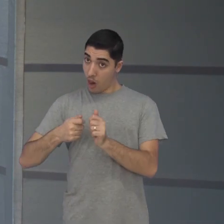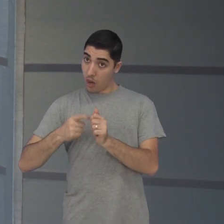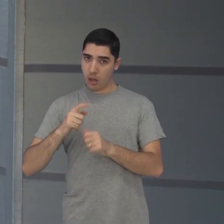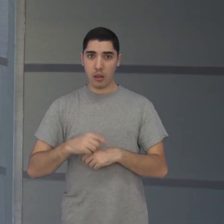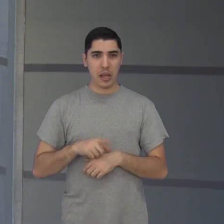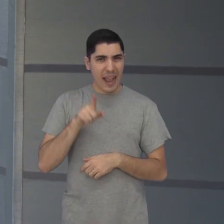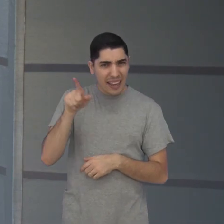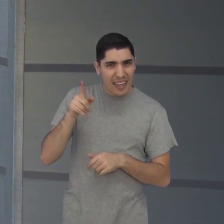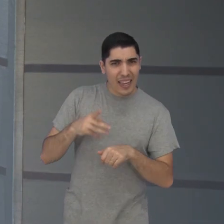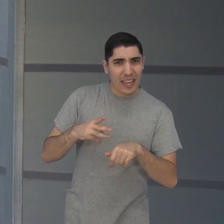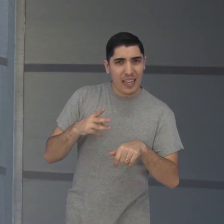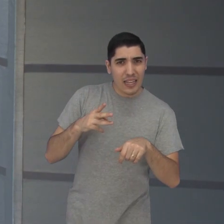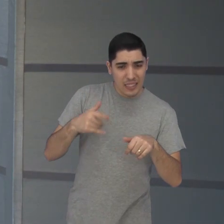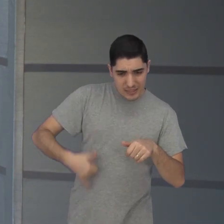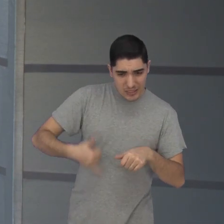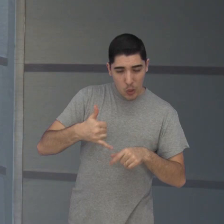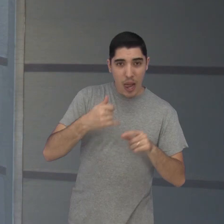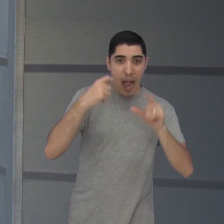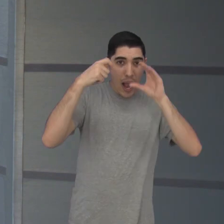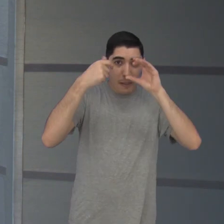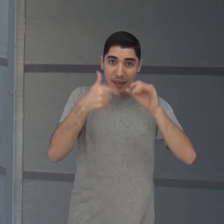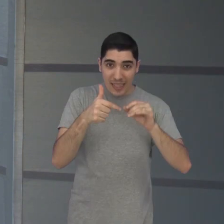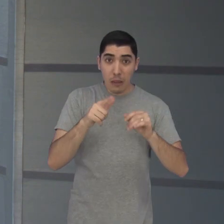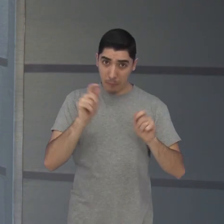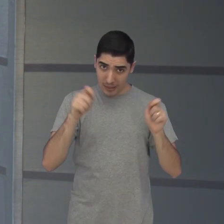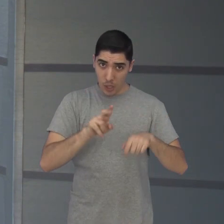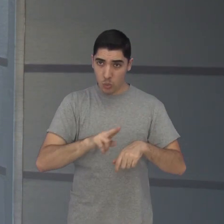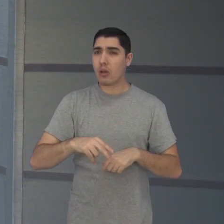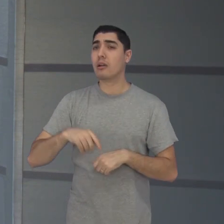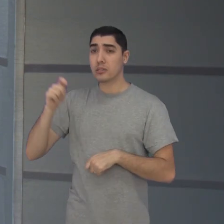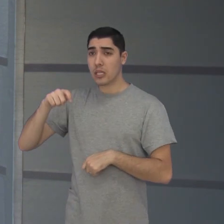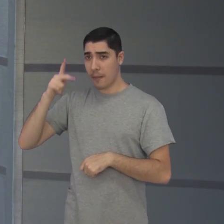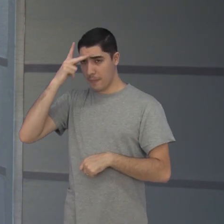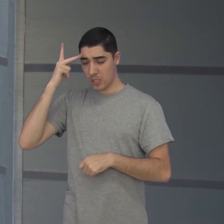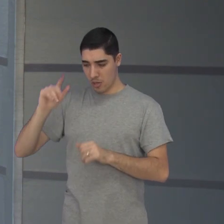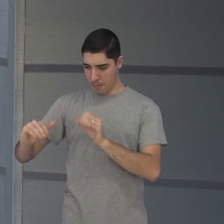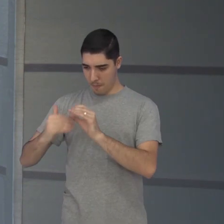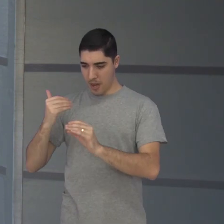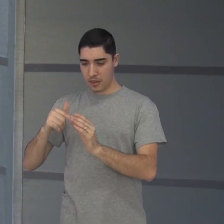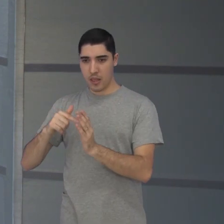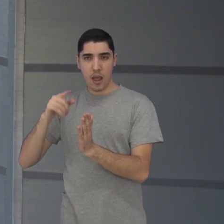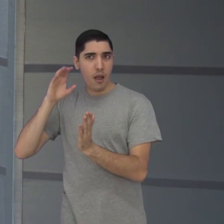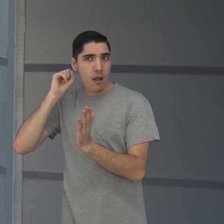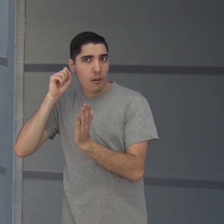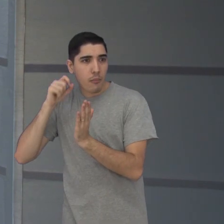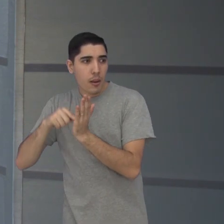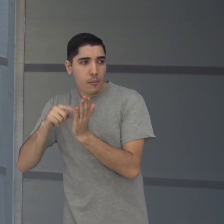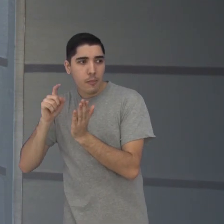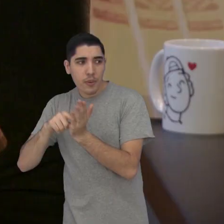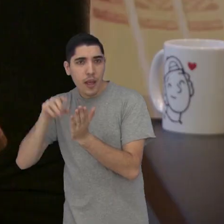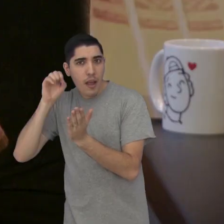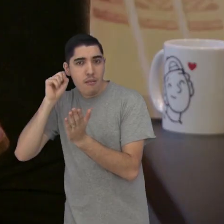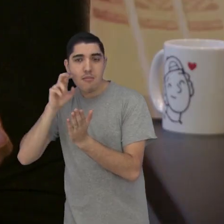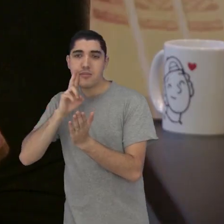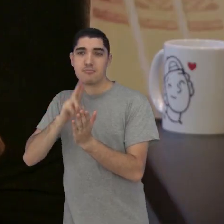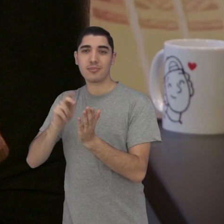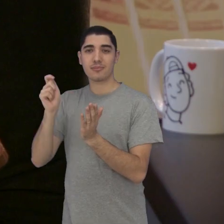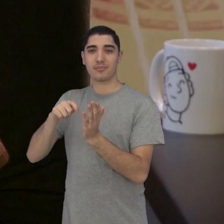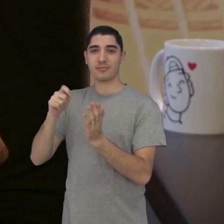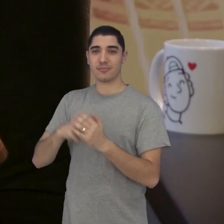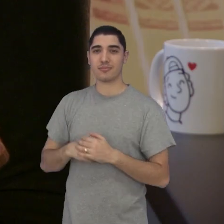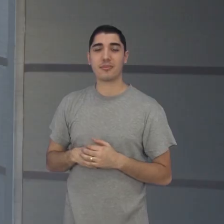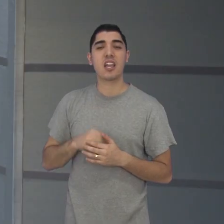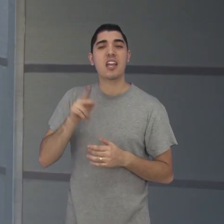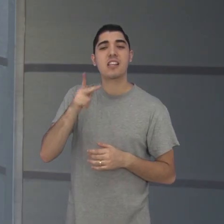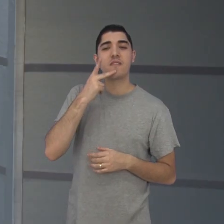meu lá. É aquele celular seu lá, sem câmera, funciona bem. Nossa, a turma manda mensagem de áudio, eu aperto assim uma estrelinha assim, respondo. Olha